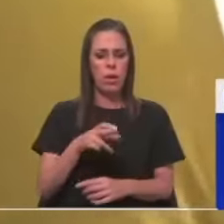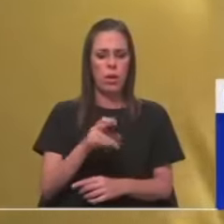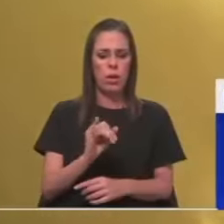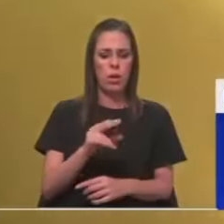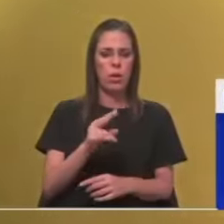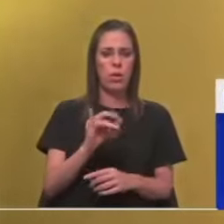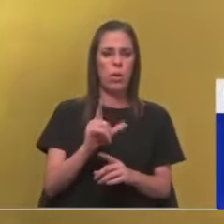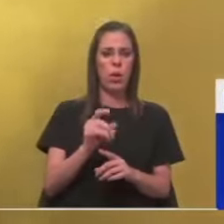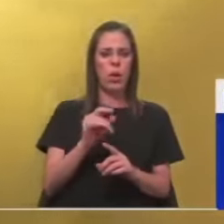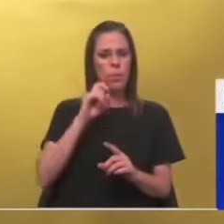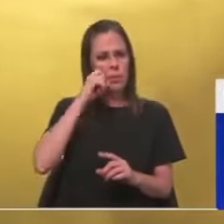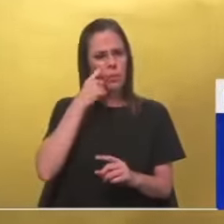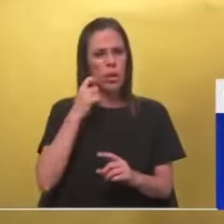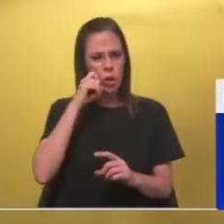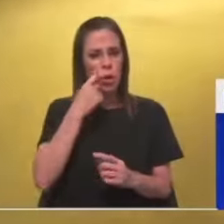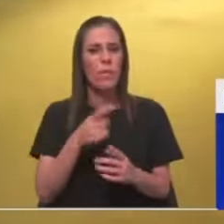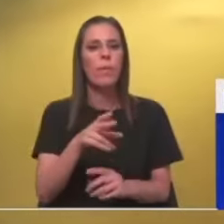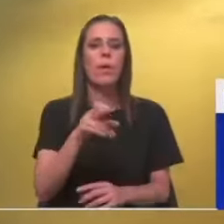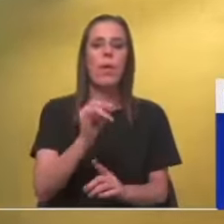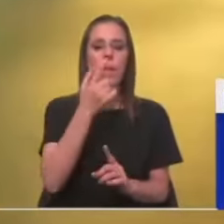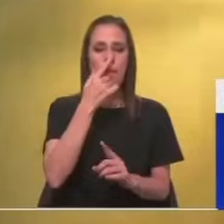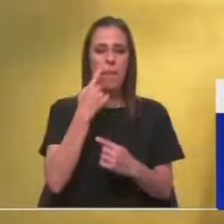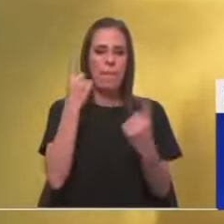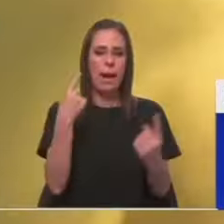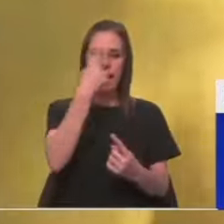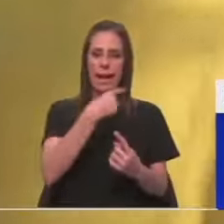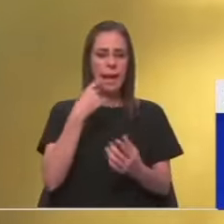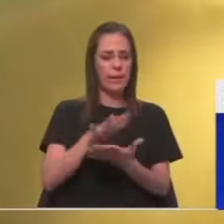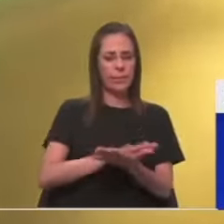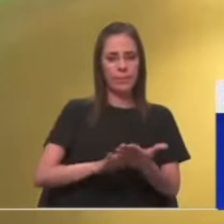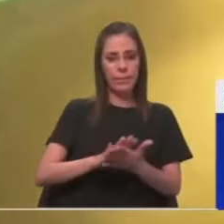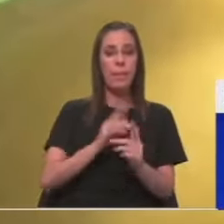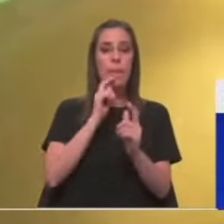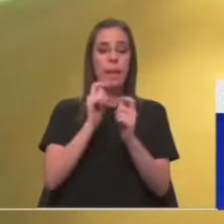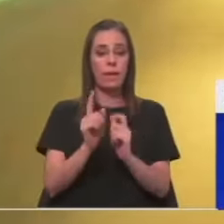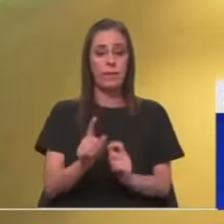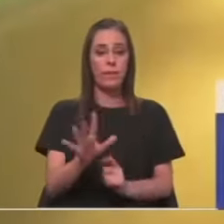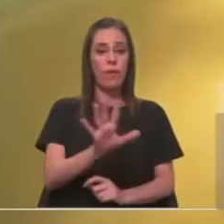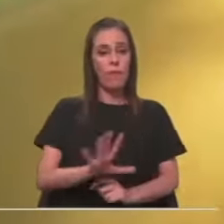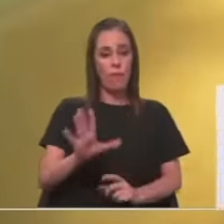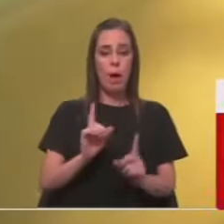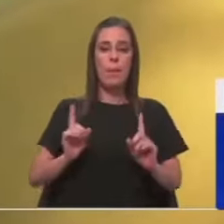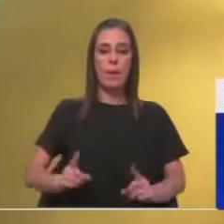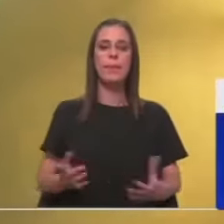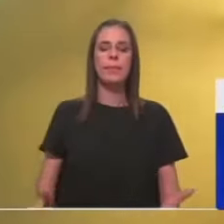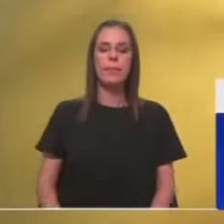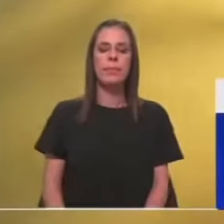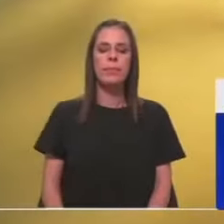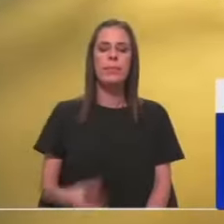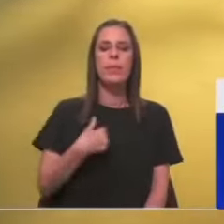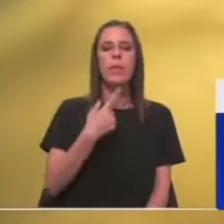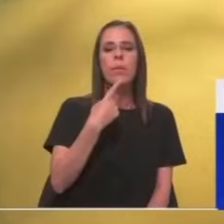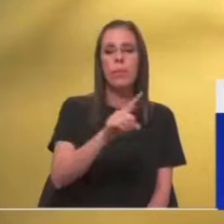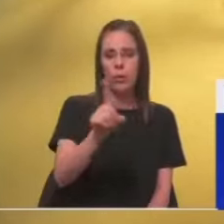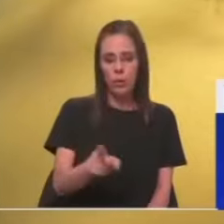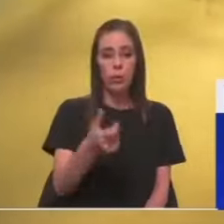Lopes em Alerta Rui Lopes prefere não mostrar o rosto vamos fazer a entrevista desta forma e aquilo que eu lhe pergunto